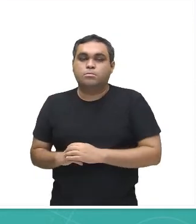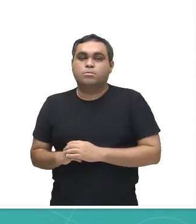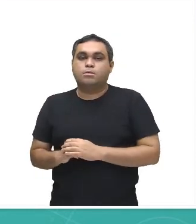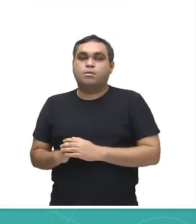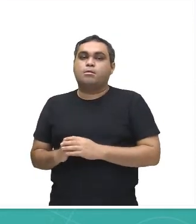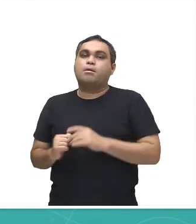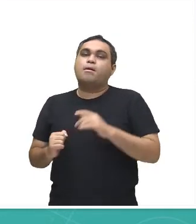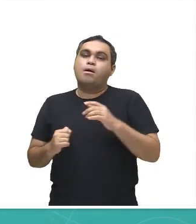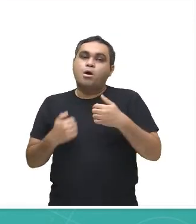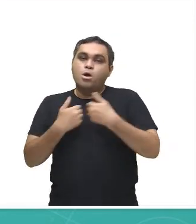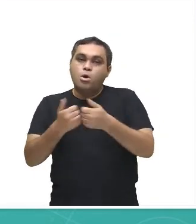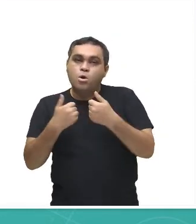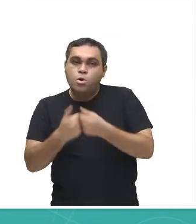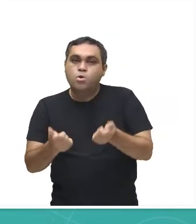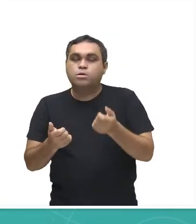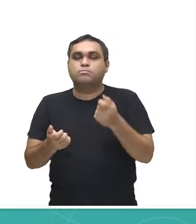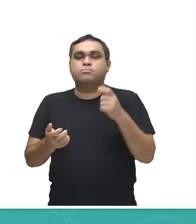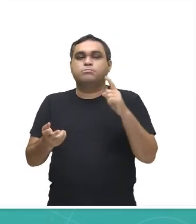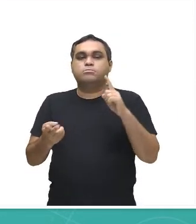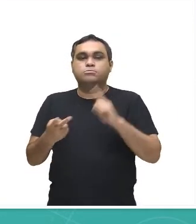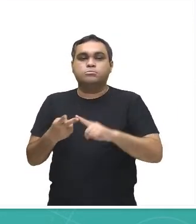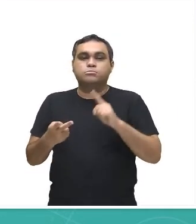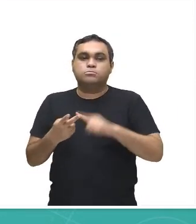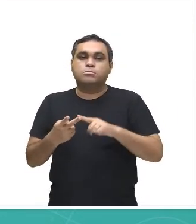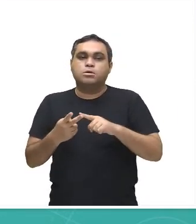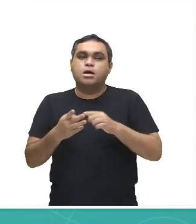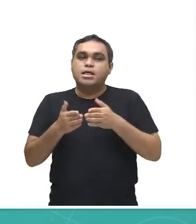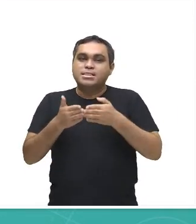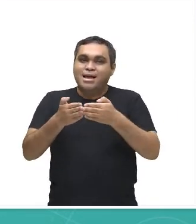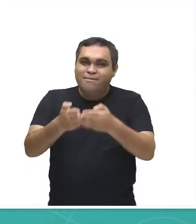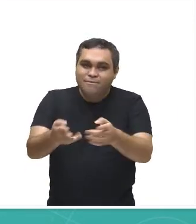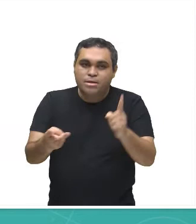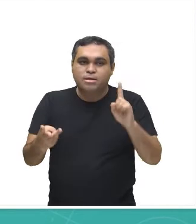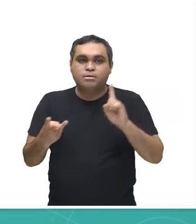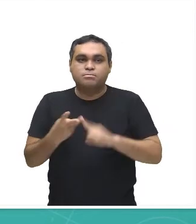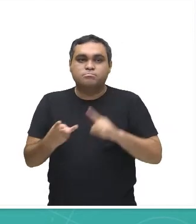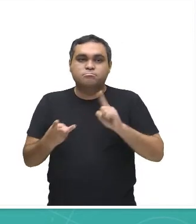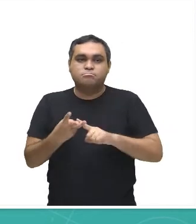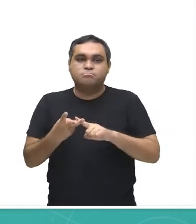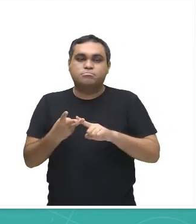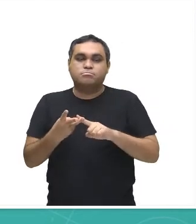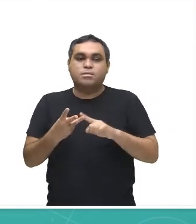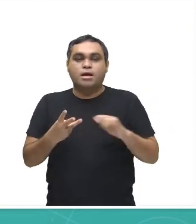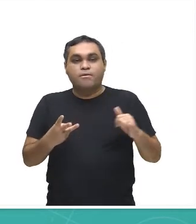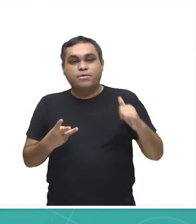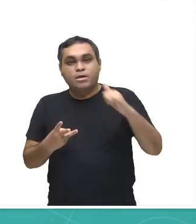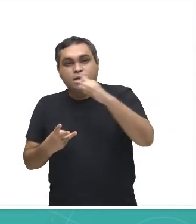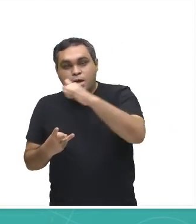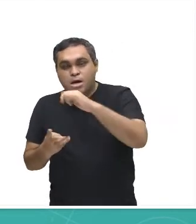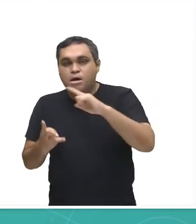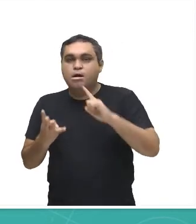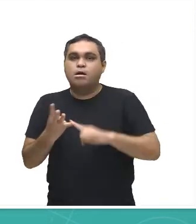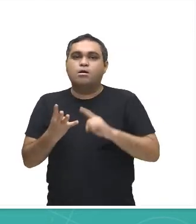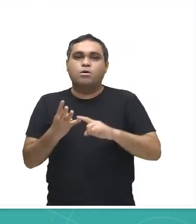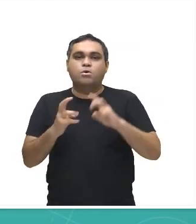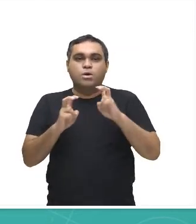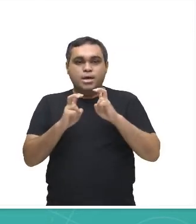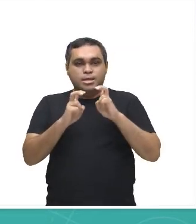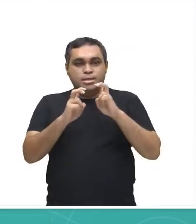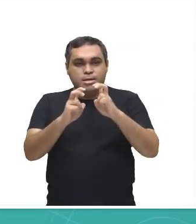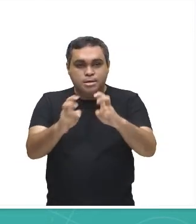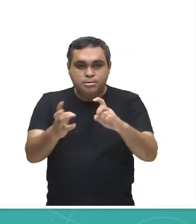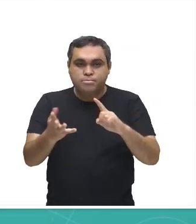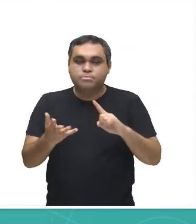navio, train é o trem, plane é o avião e tube aqui é uma palavra bem legal, né?